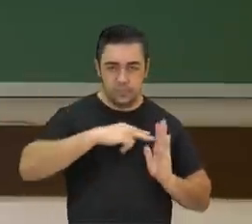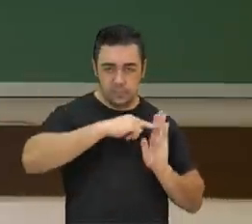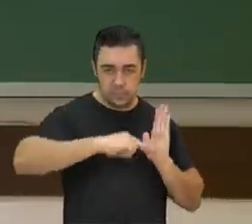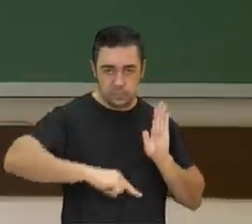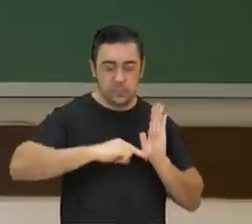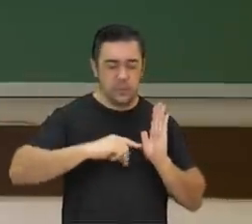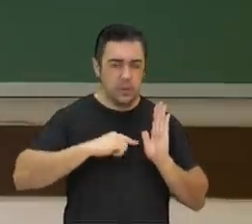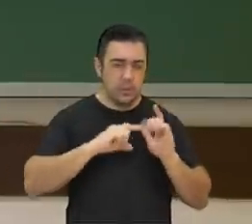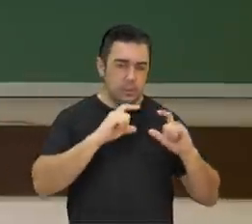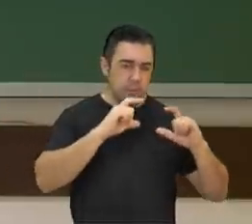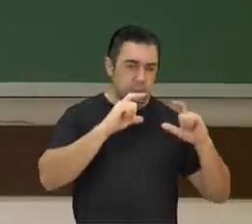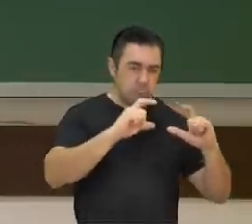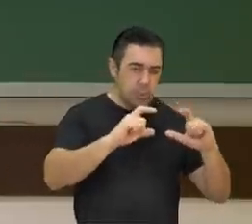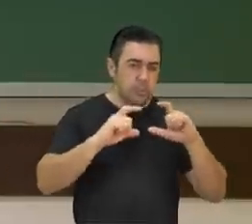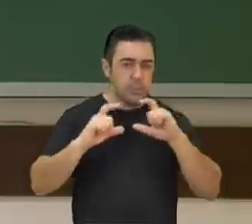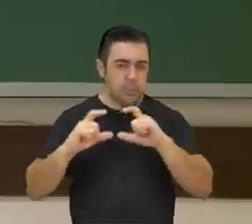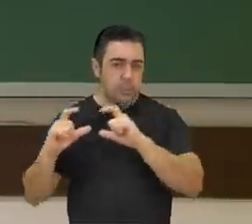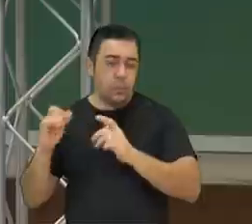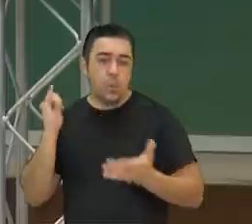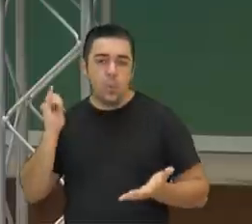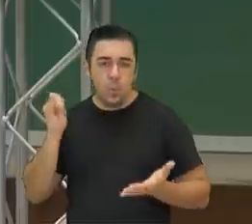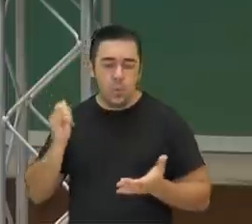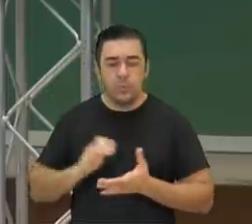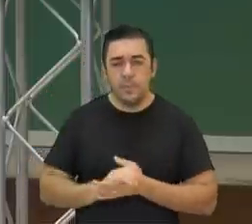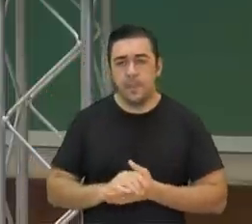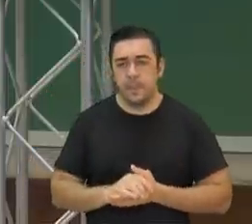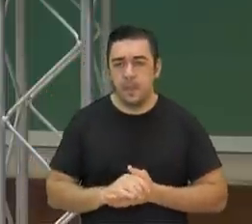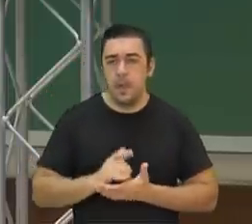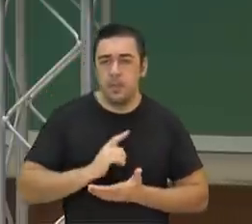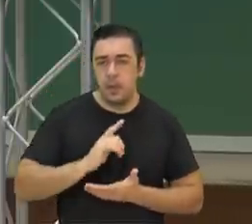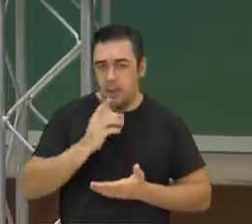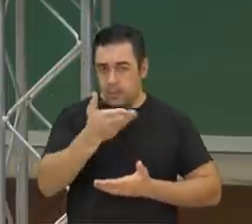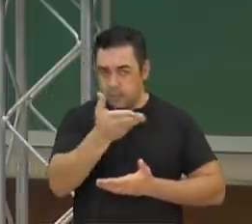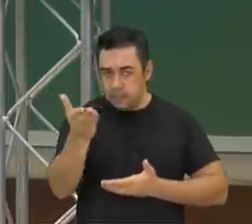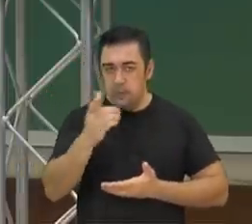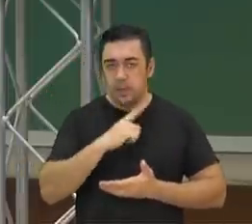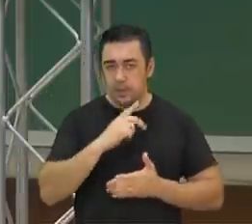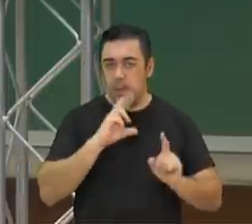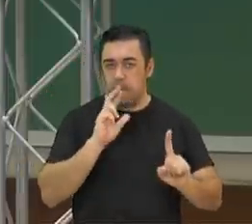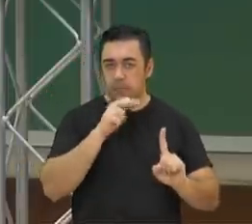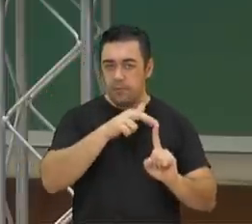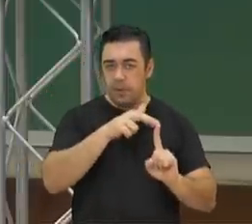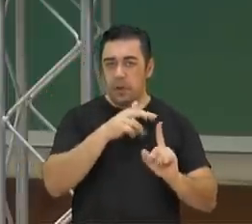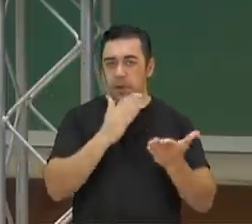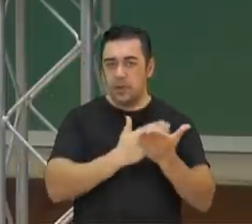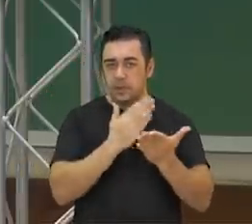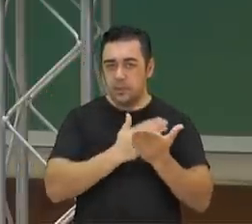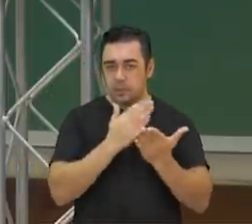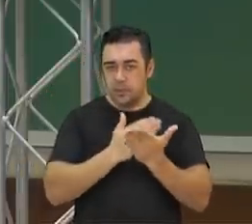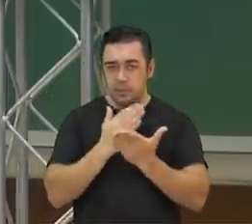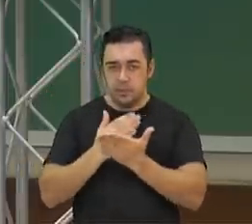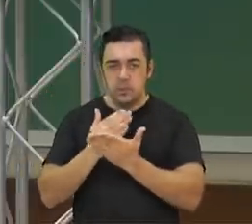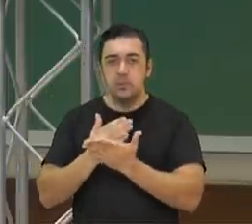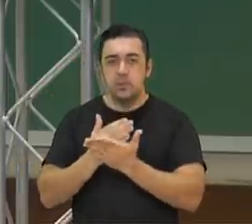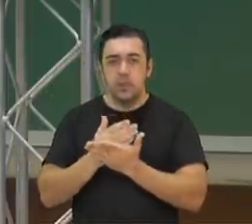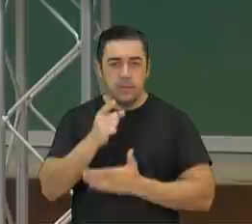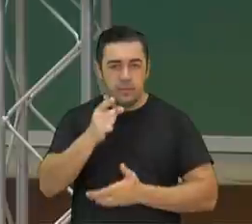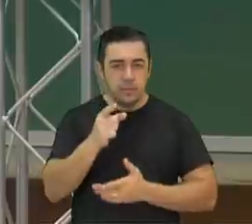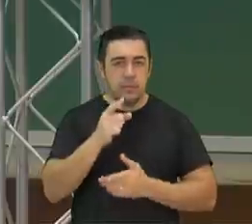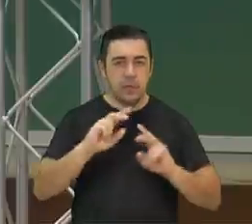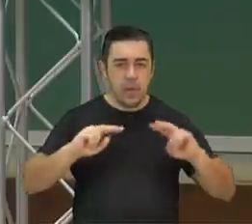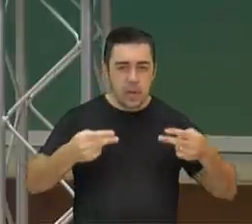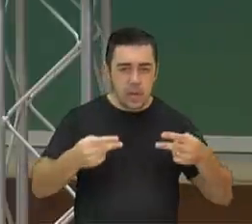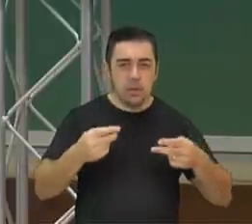alguns fragmentos, a gente não leu o conto na íntegra, certo? Eu deixei para vocês lá nas referências bibliográficas o link para vocês